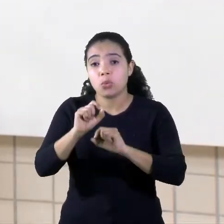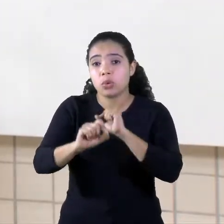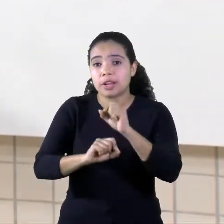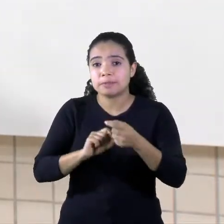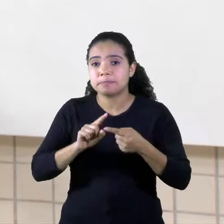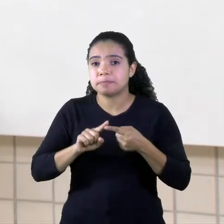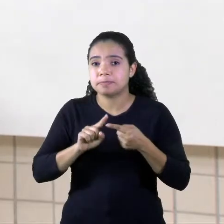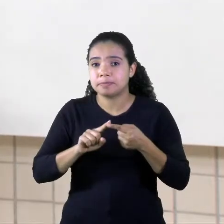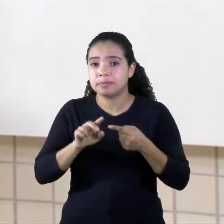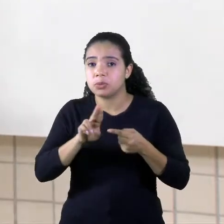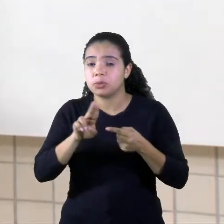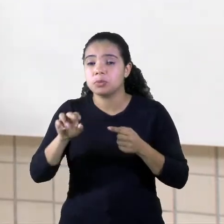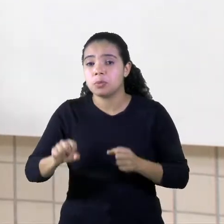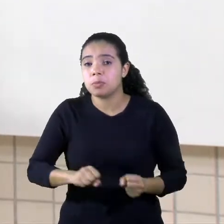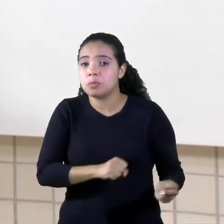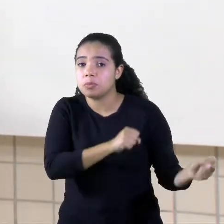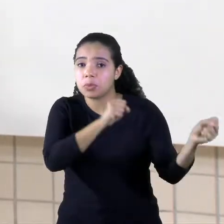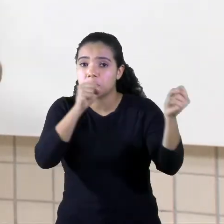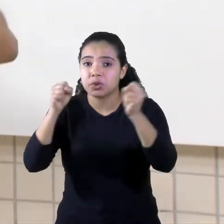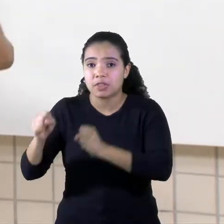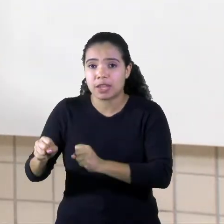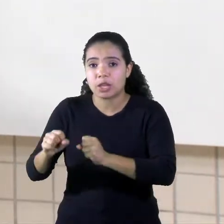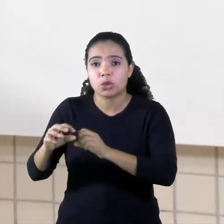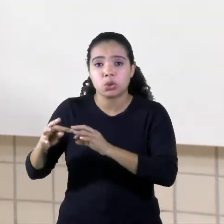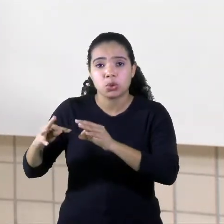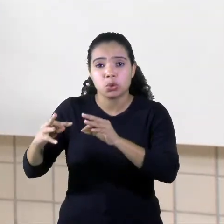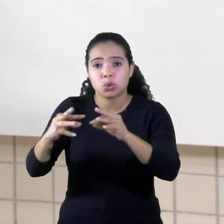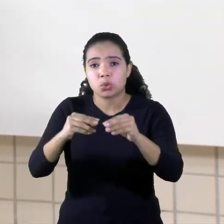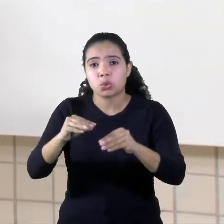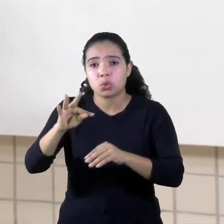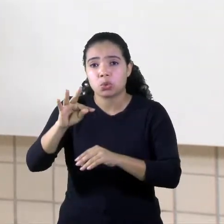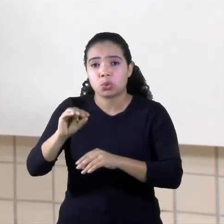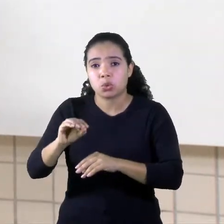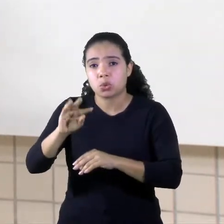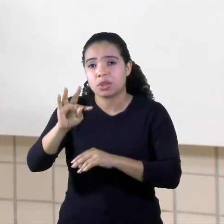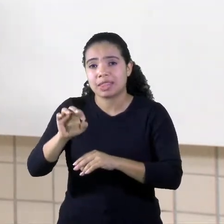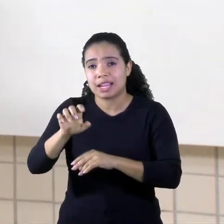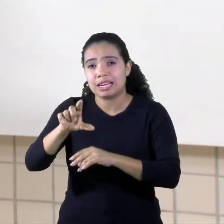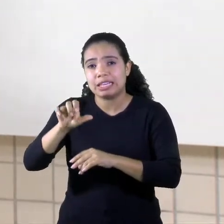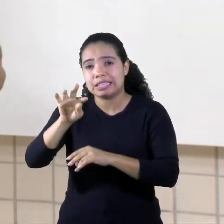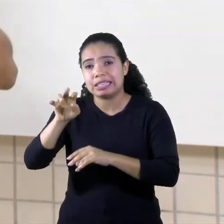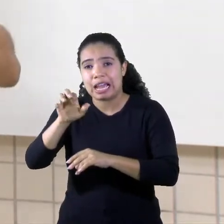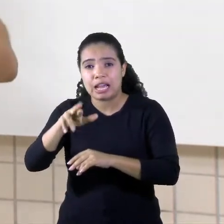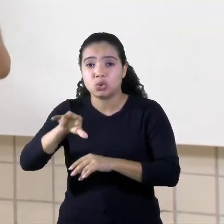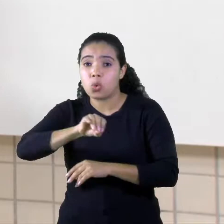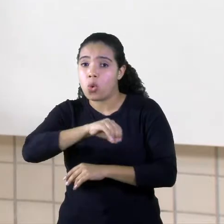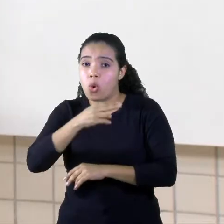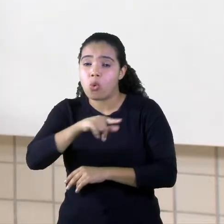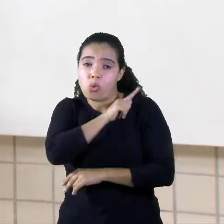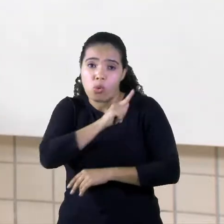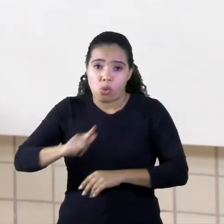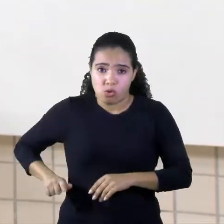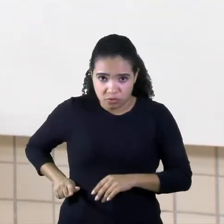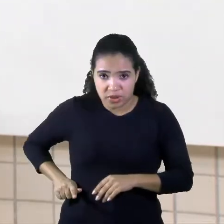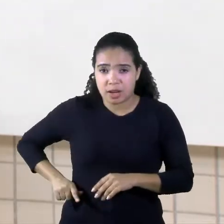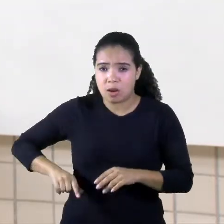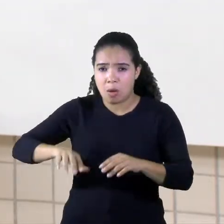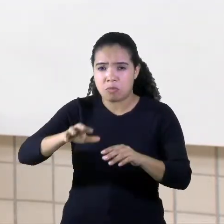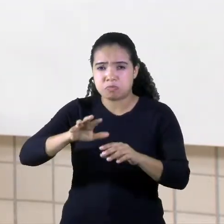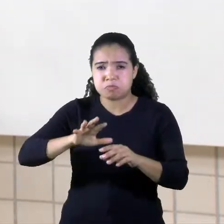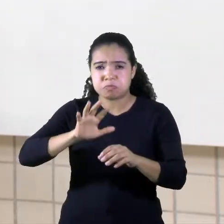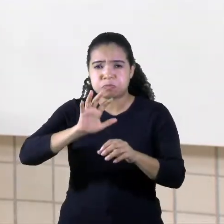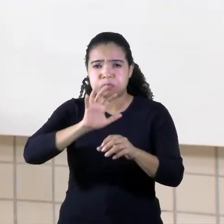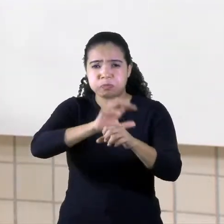de poder totalitário ou governo totalitário. Algumas nações, alguns povos,